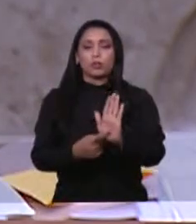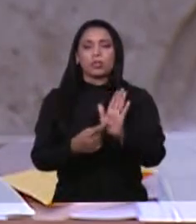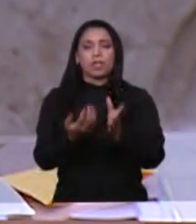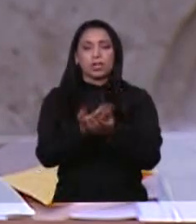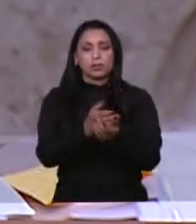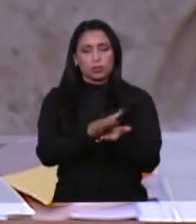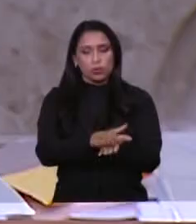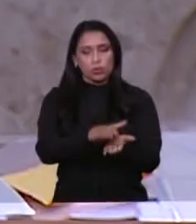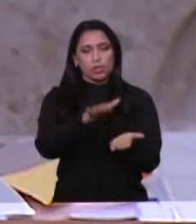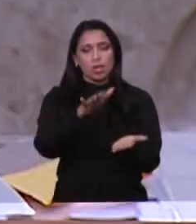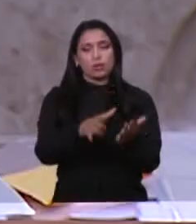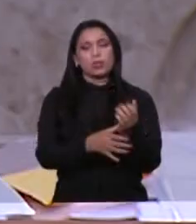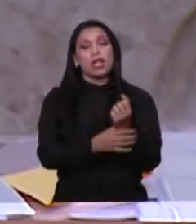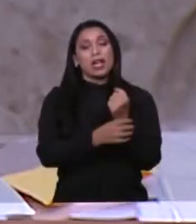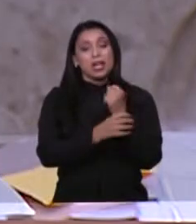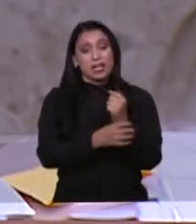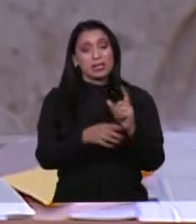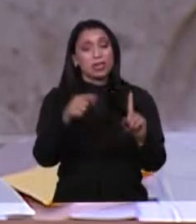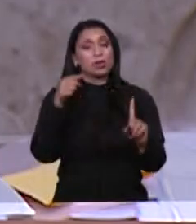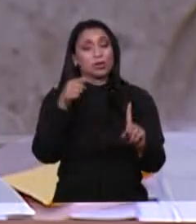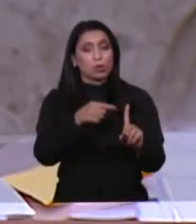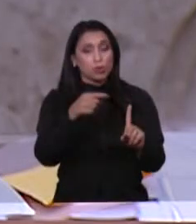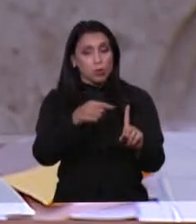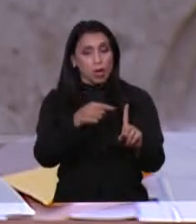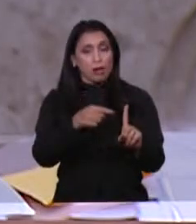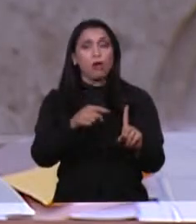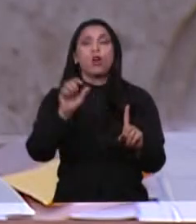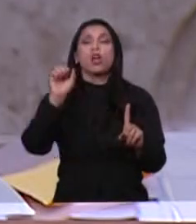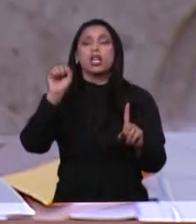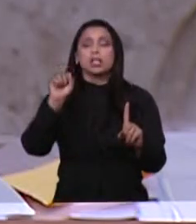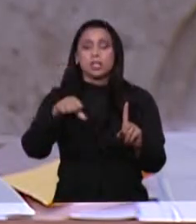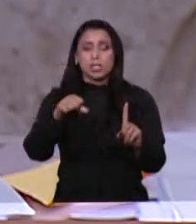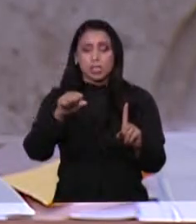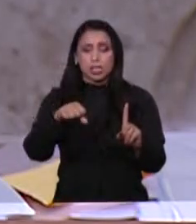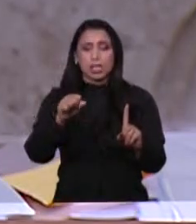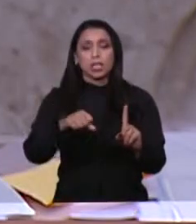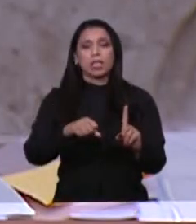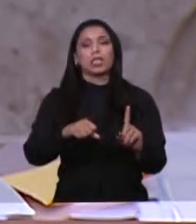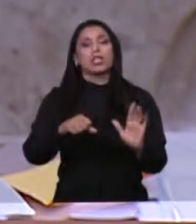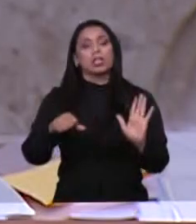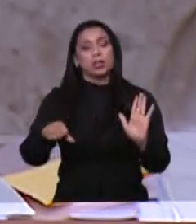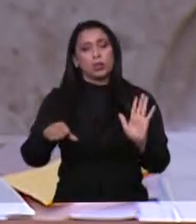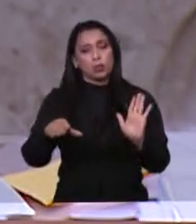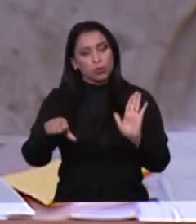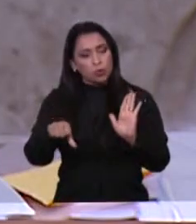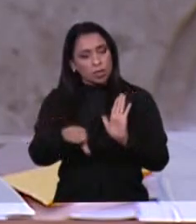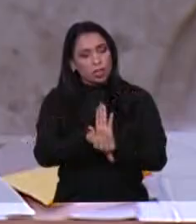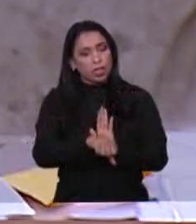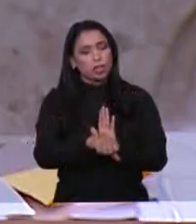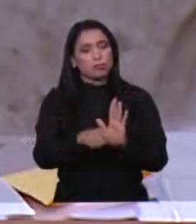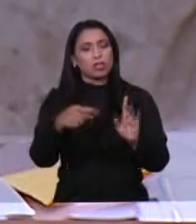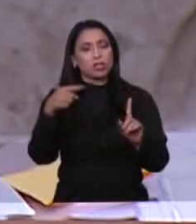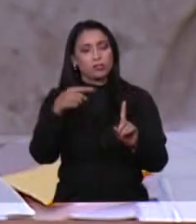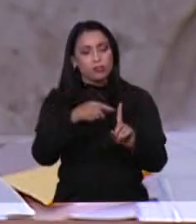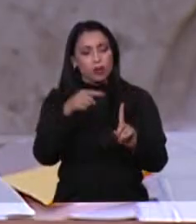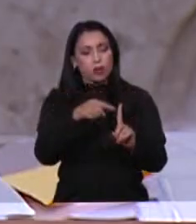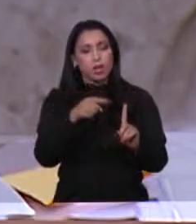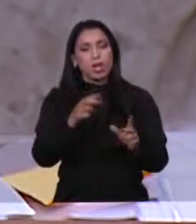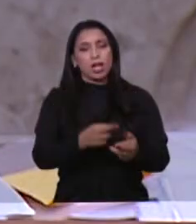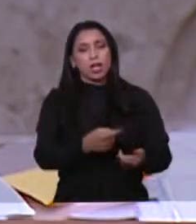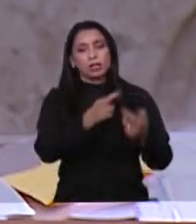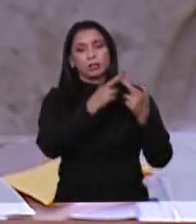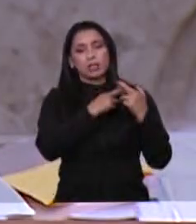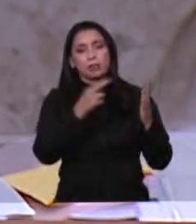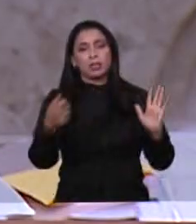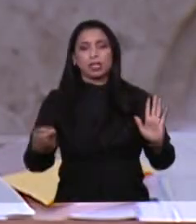autos assegura que ele incorreu, sim, nas figuras típicas que a eles foram imputadas na